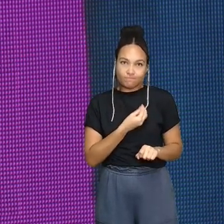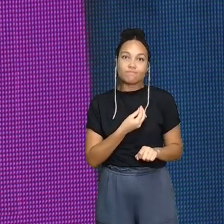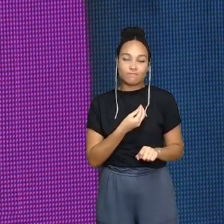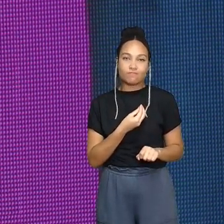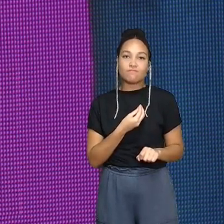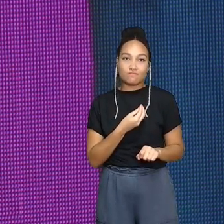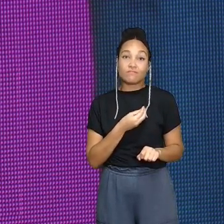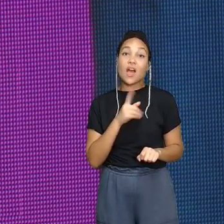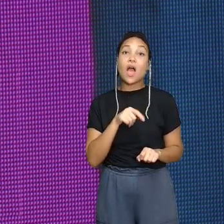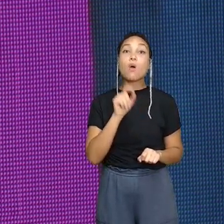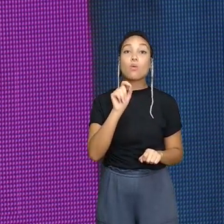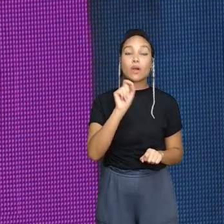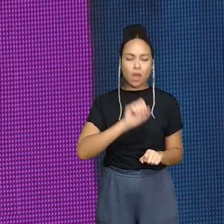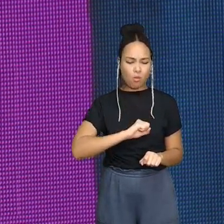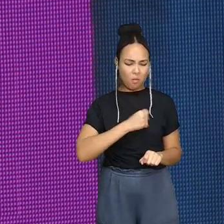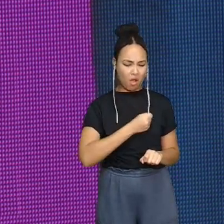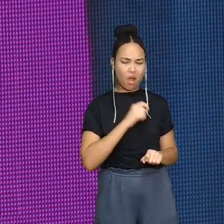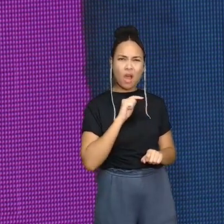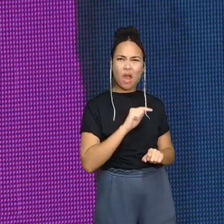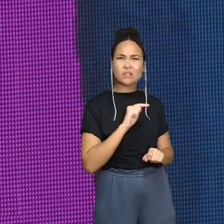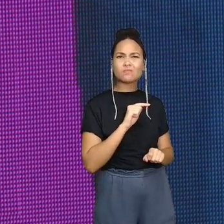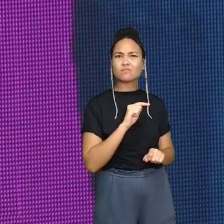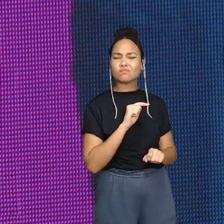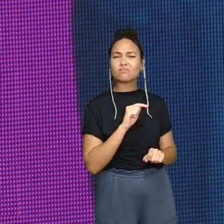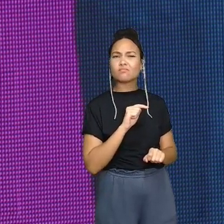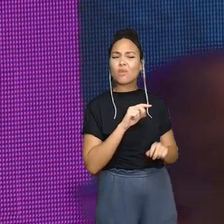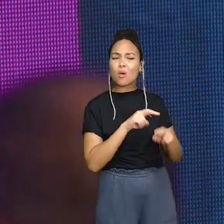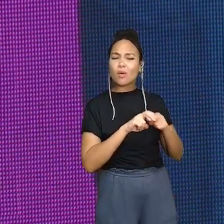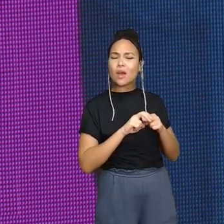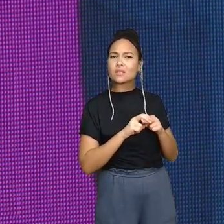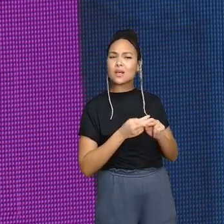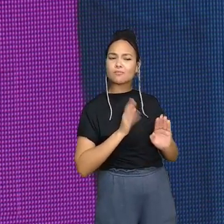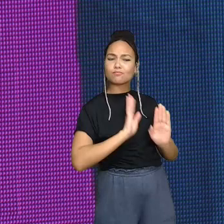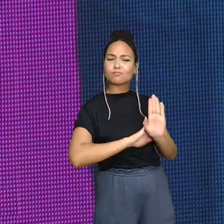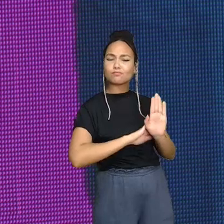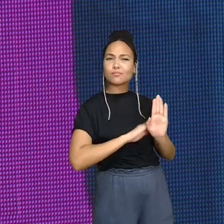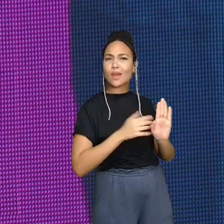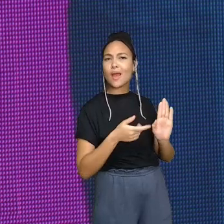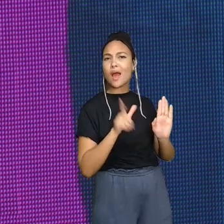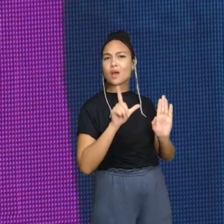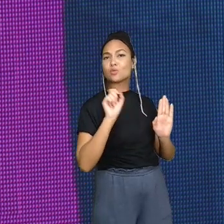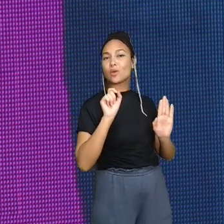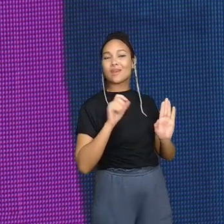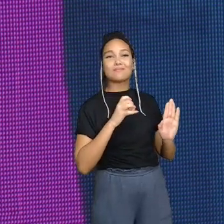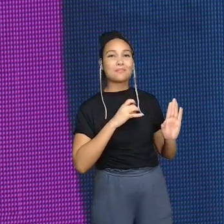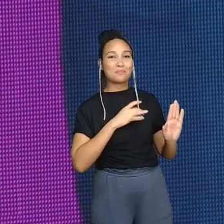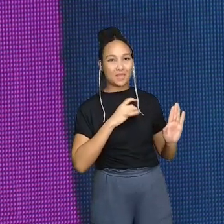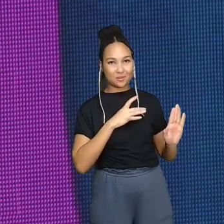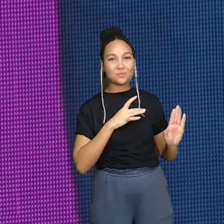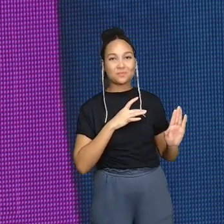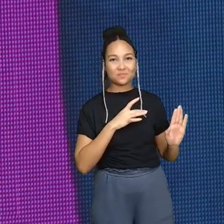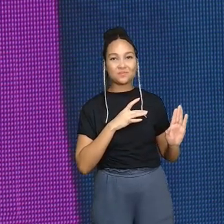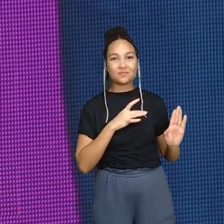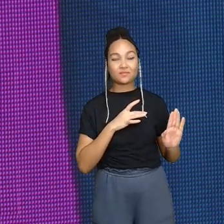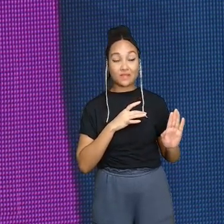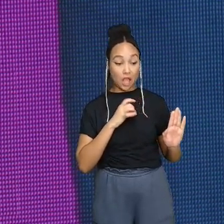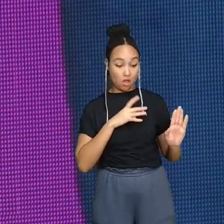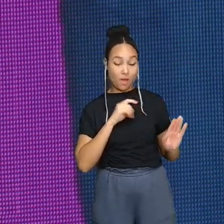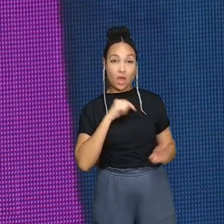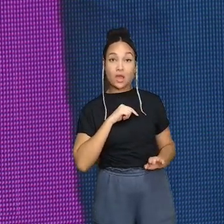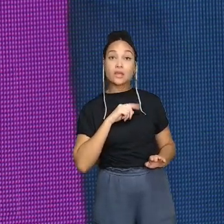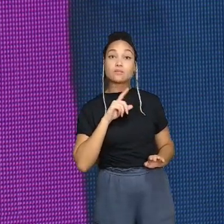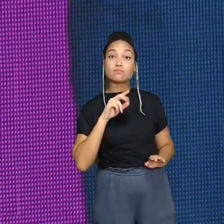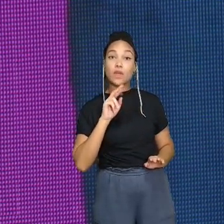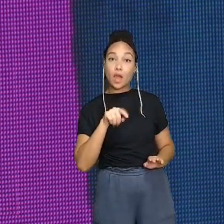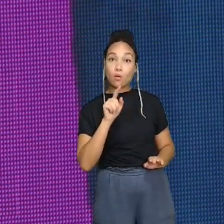seja de um ódio que nasce de um outro sentimento que vem antes, que é o do medo. E o medo gera nas pessoas o